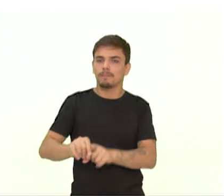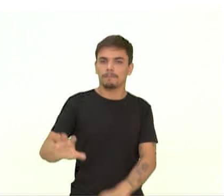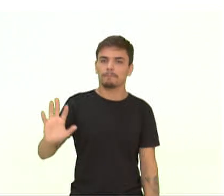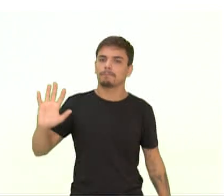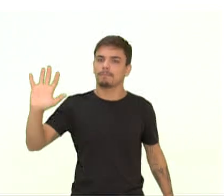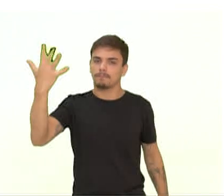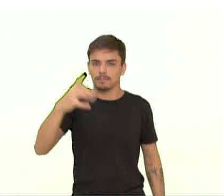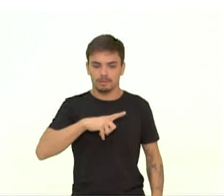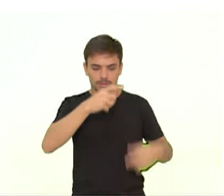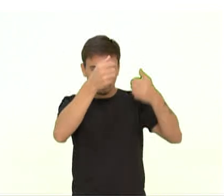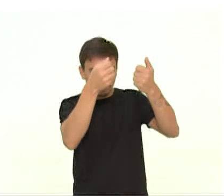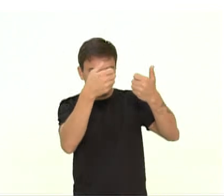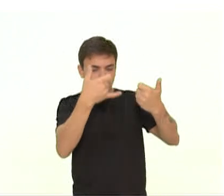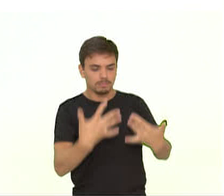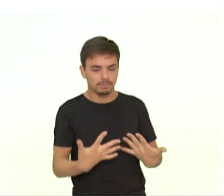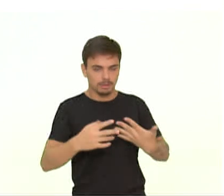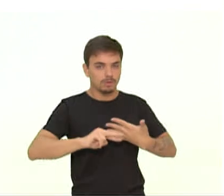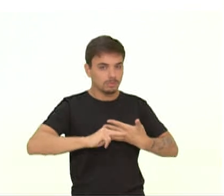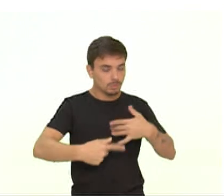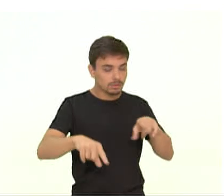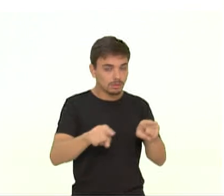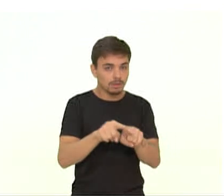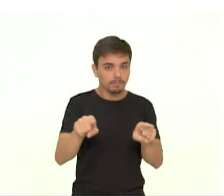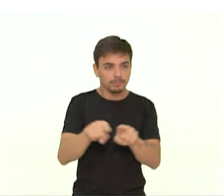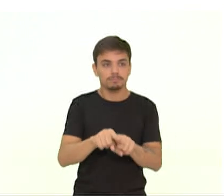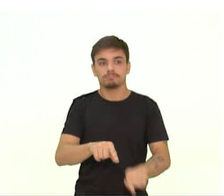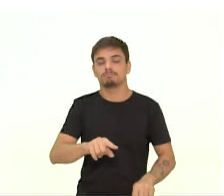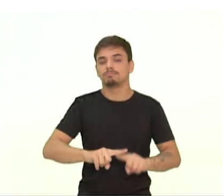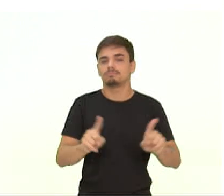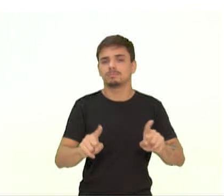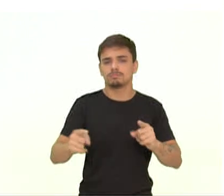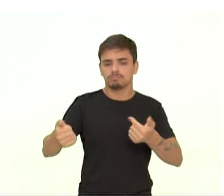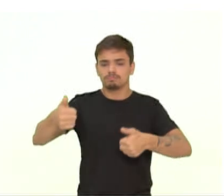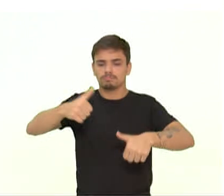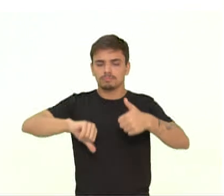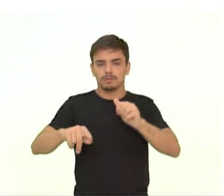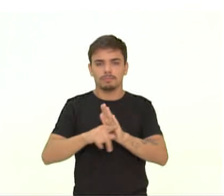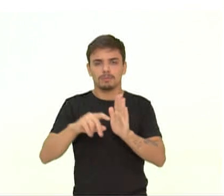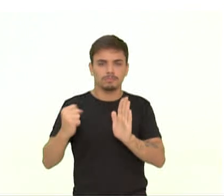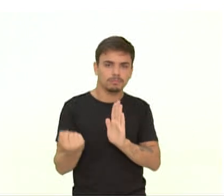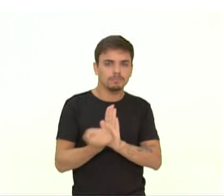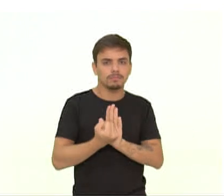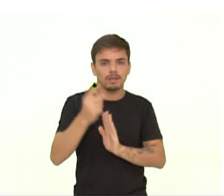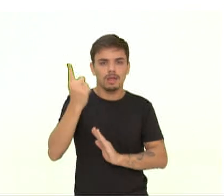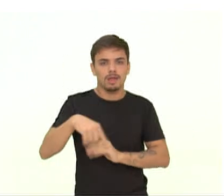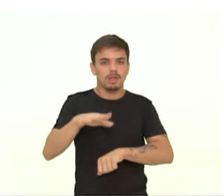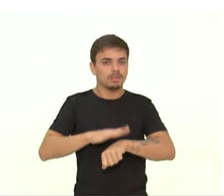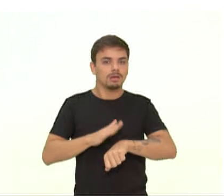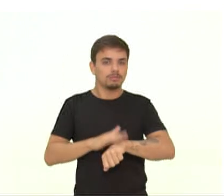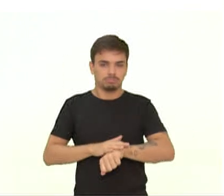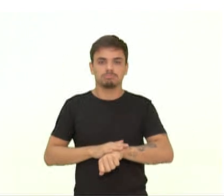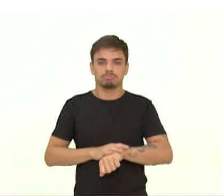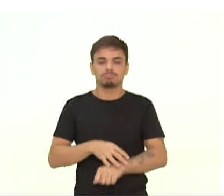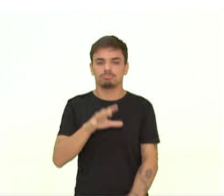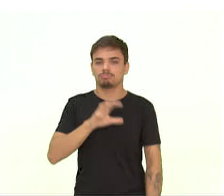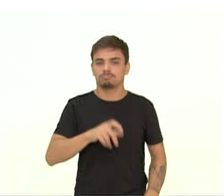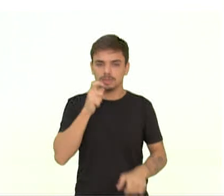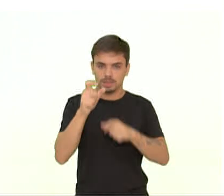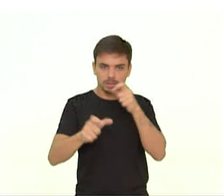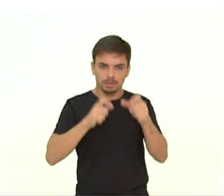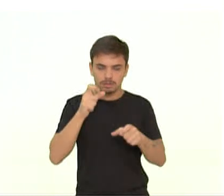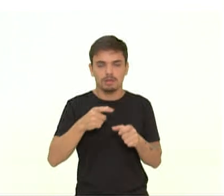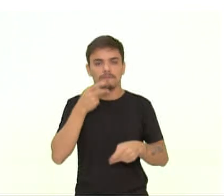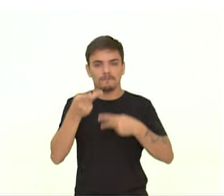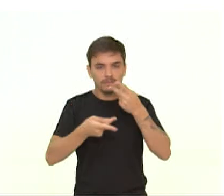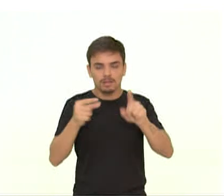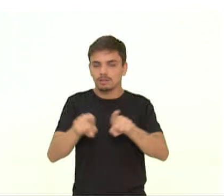e explicam suas consequências. Os elementos do estilo marcantes são o tempo, a citação de